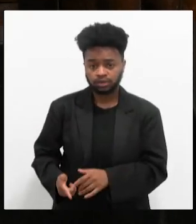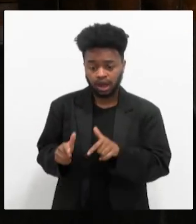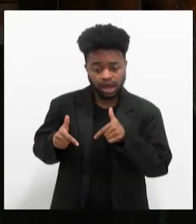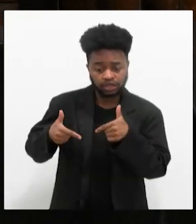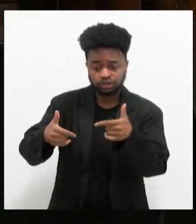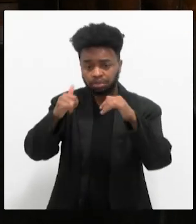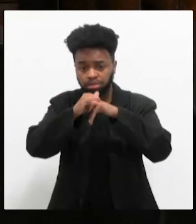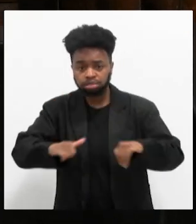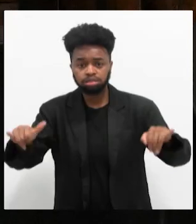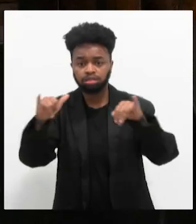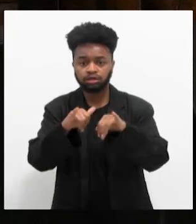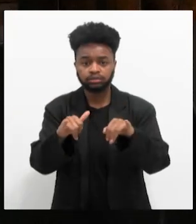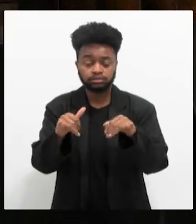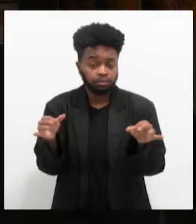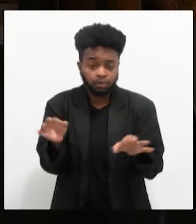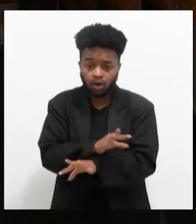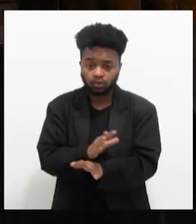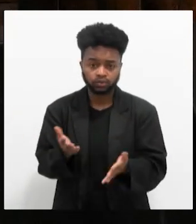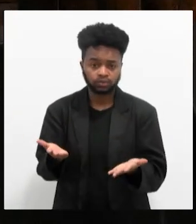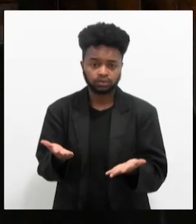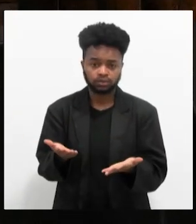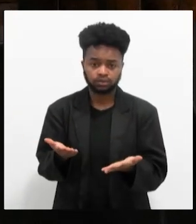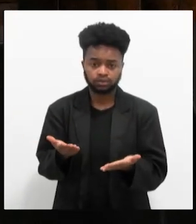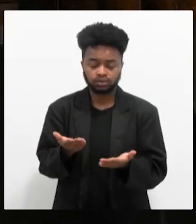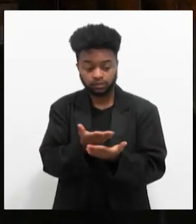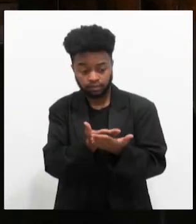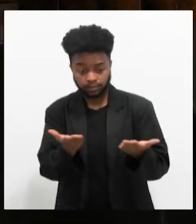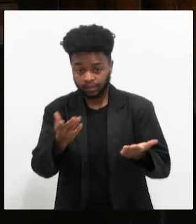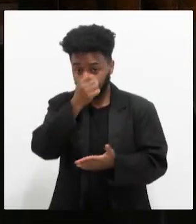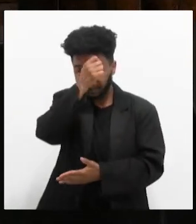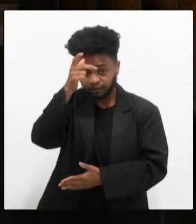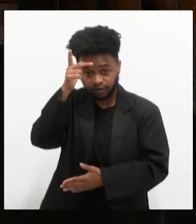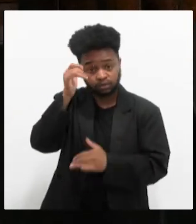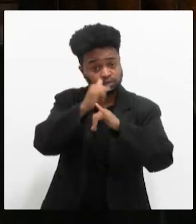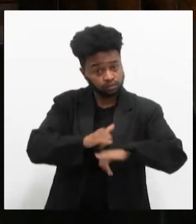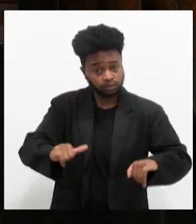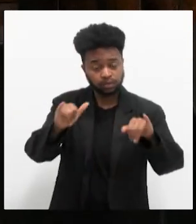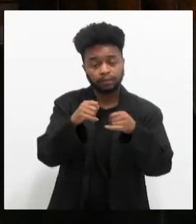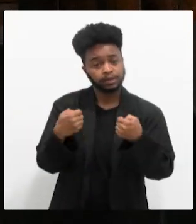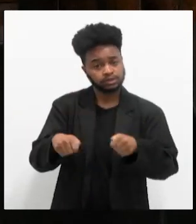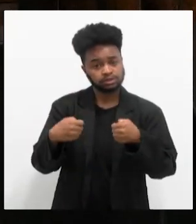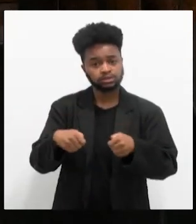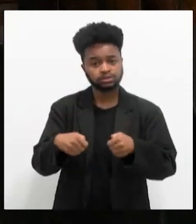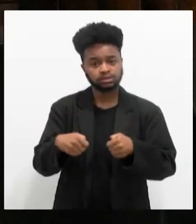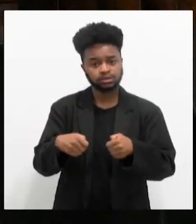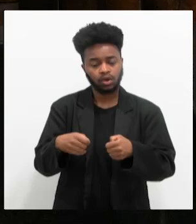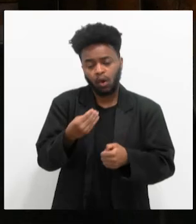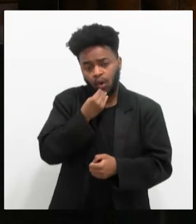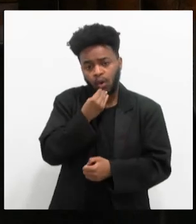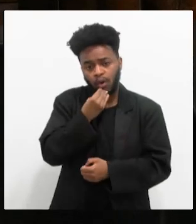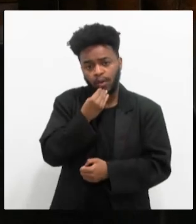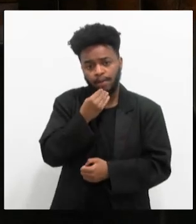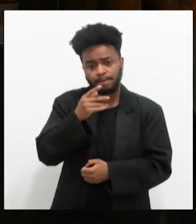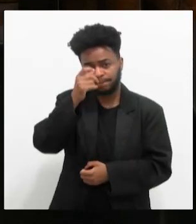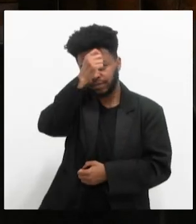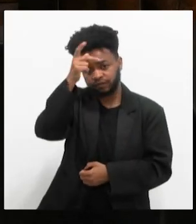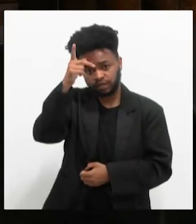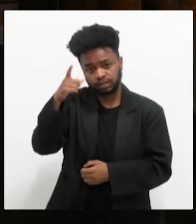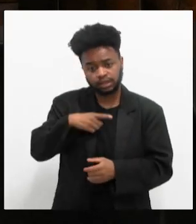mundo. Os prefeitos botarem a boca no mundo, os prefeitos, evidentemente,